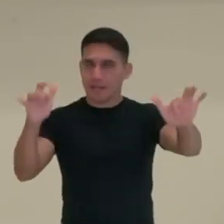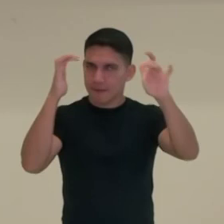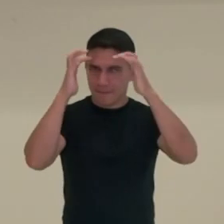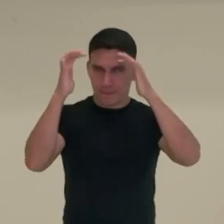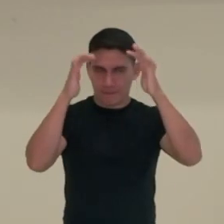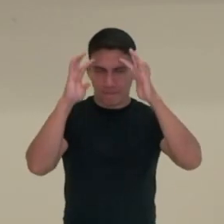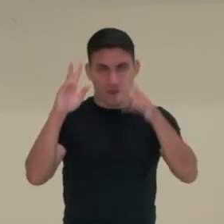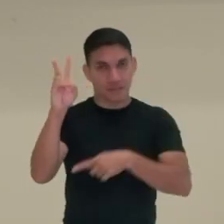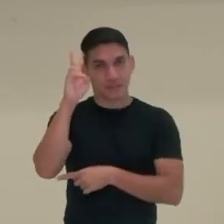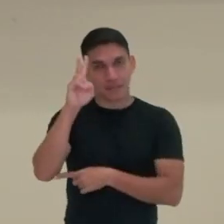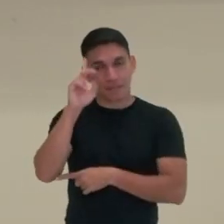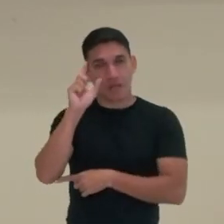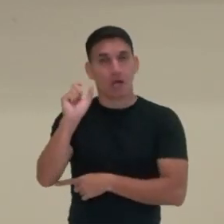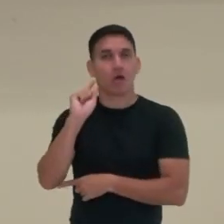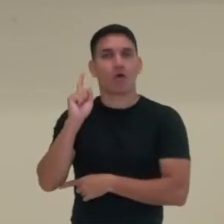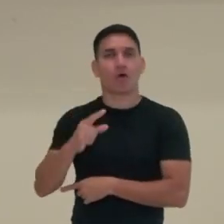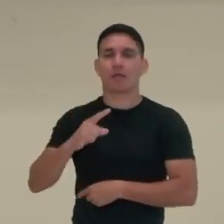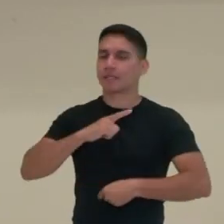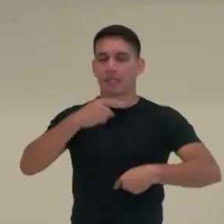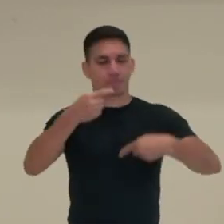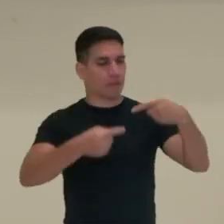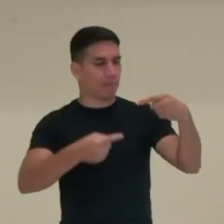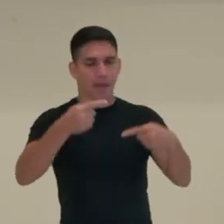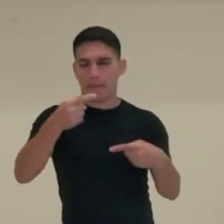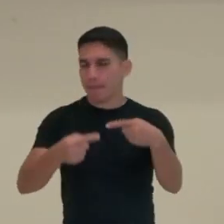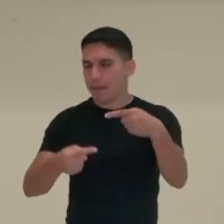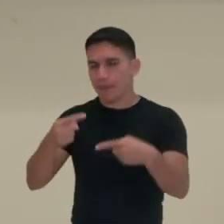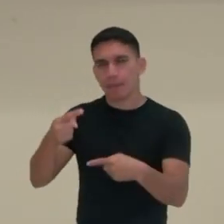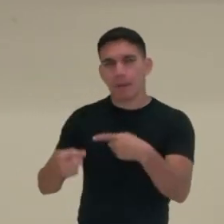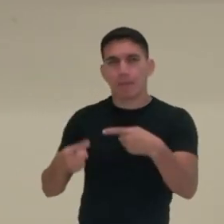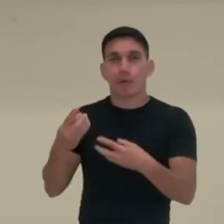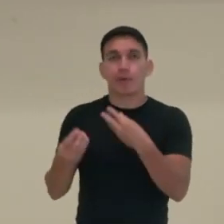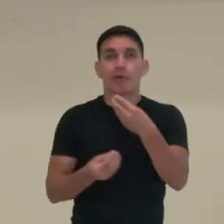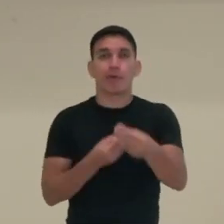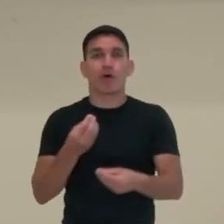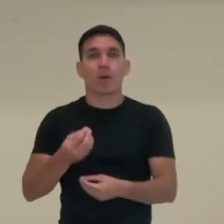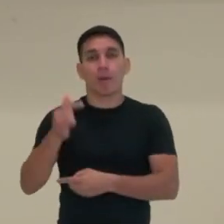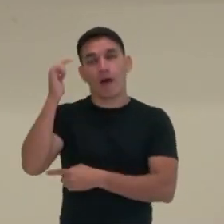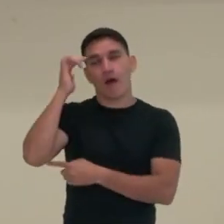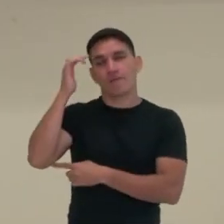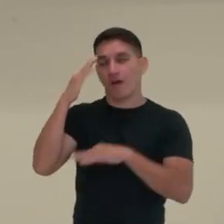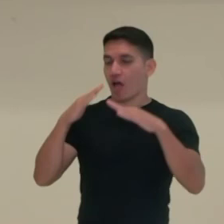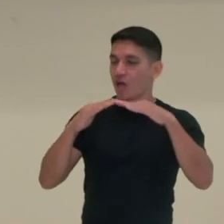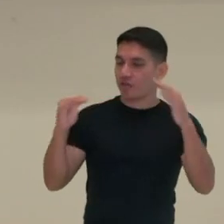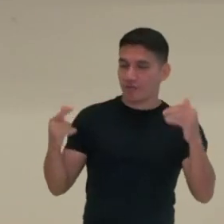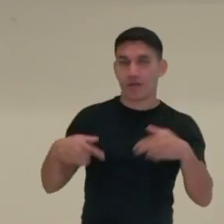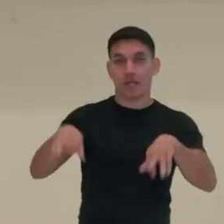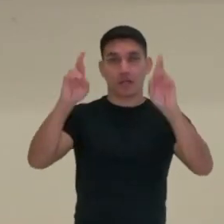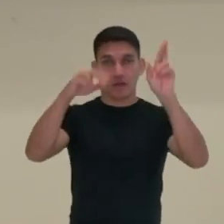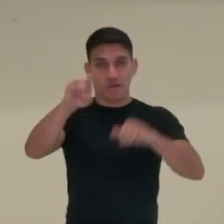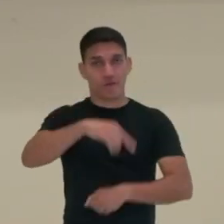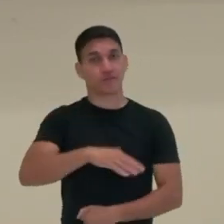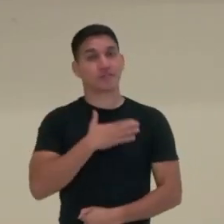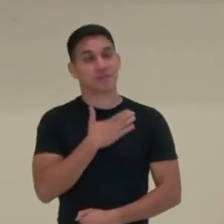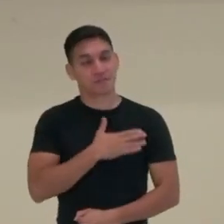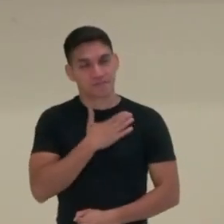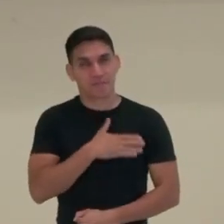reflexão, relembrar essas discussões envolvendo a filosofia estética. Eu espero que vocês